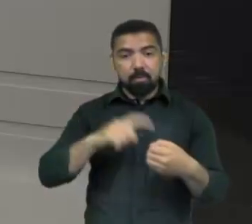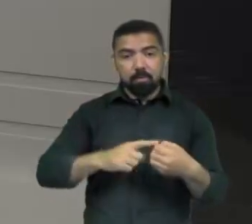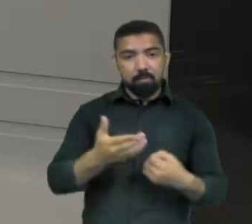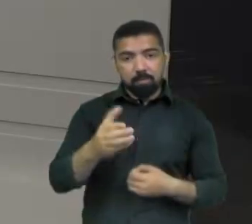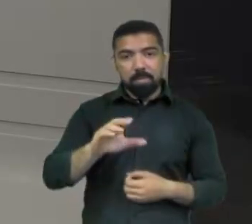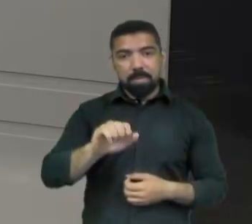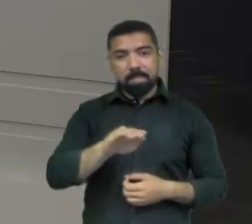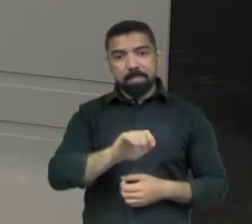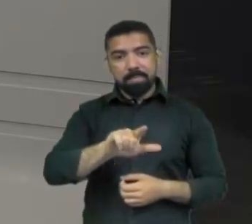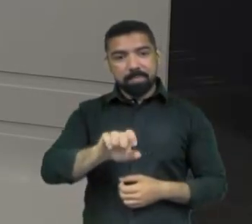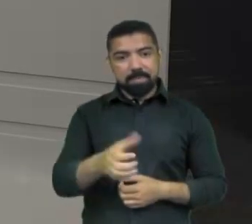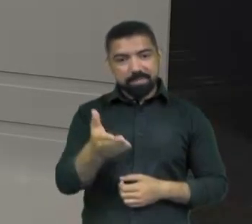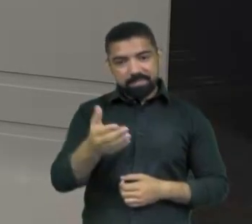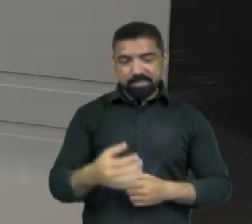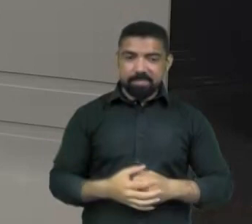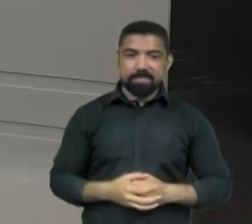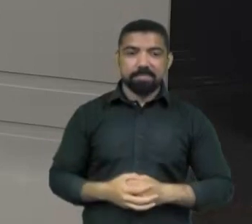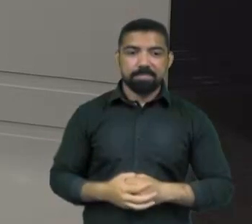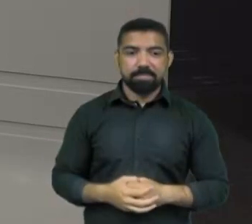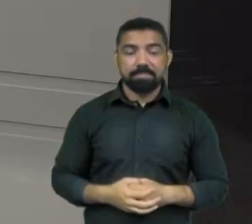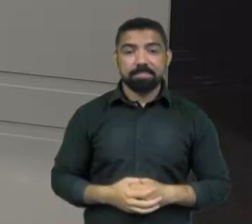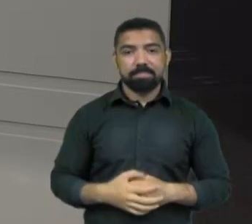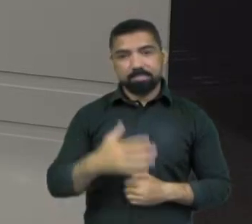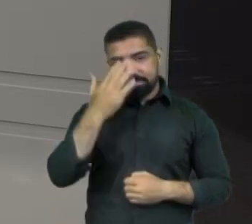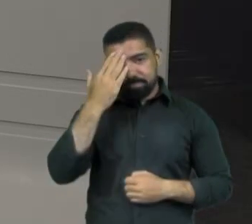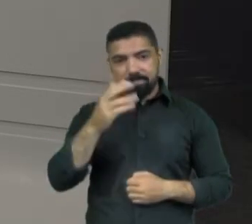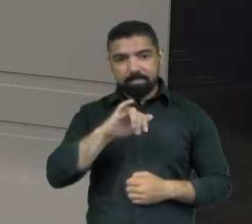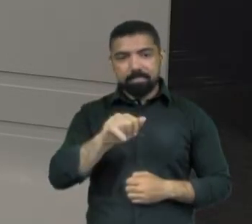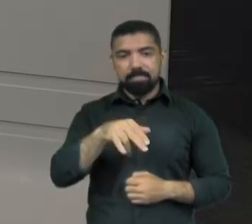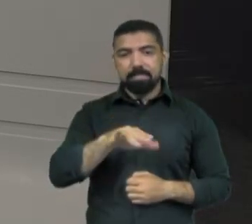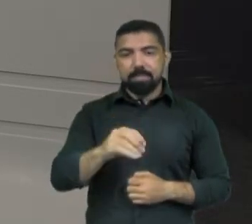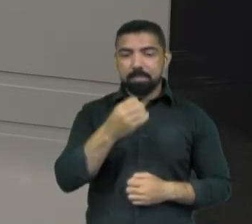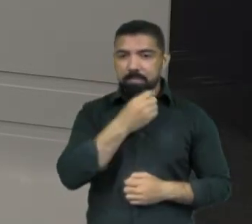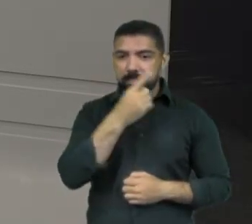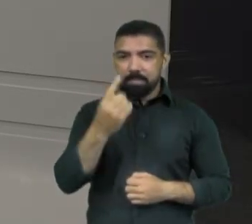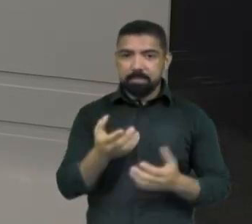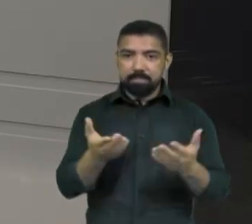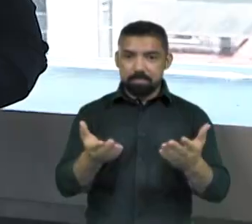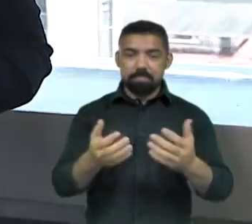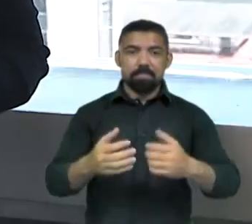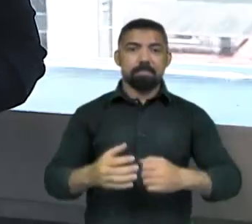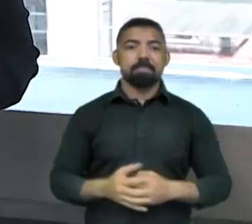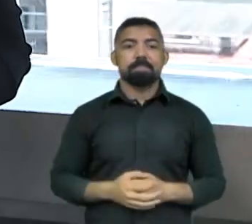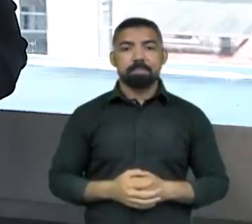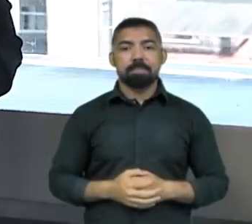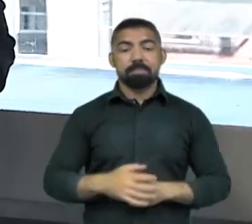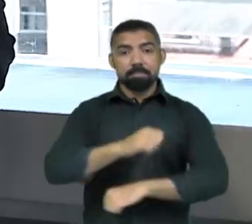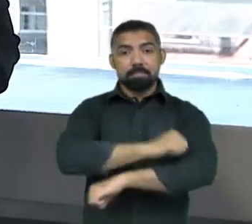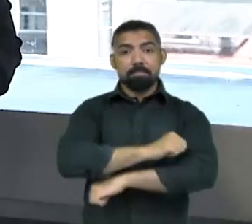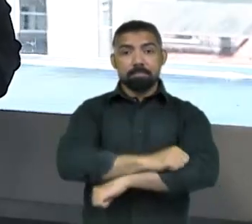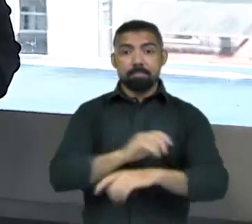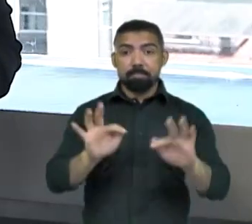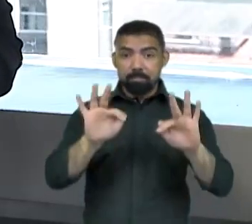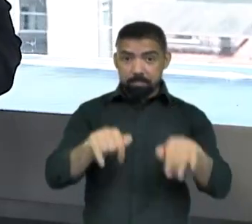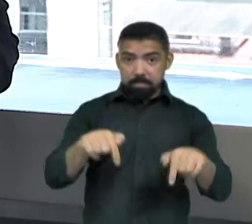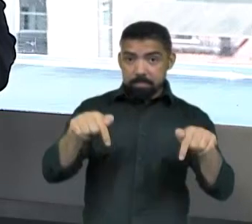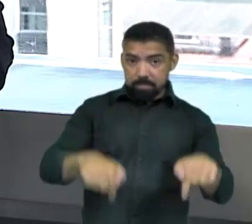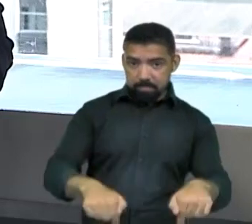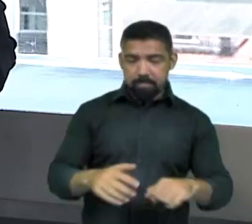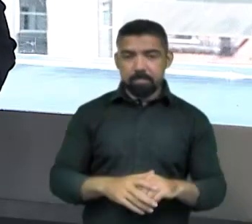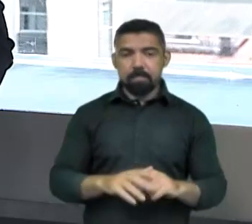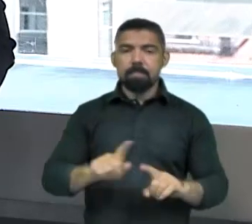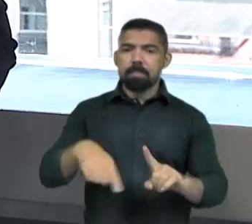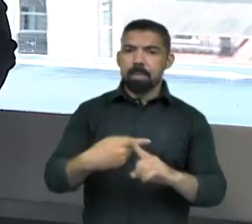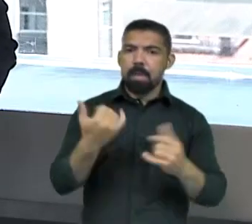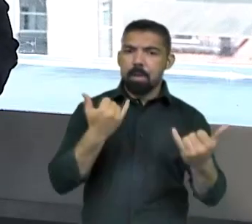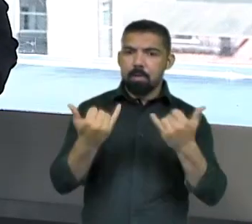estúdio. Cibele. Muito obrigada, Jânio. Um bom dia para você. O primeiro expediente fica por aqui. Mais notícias às